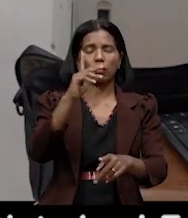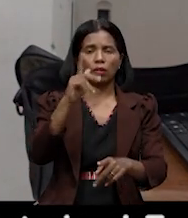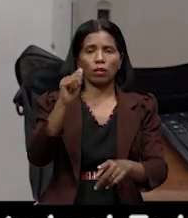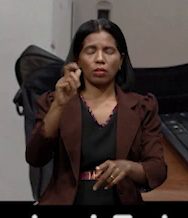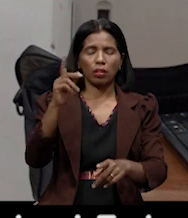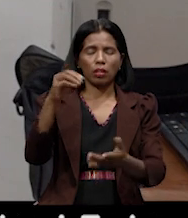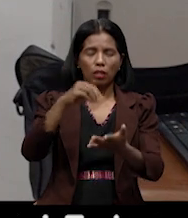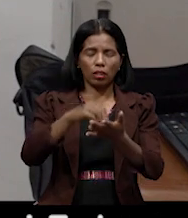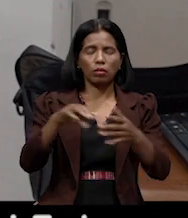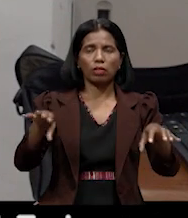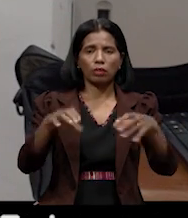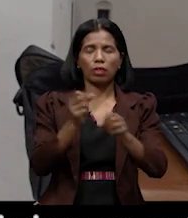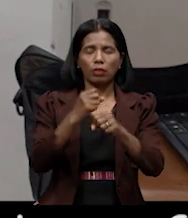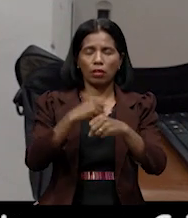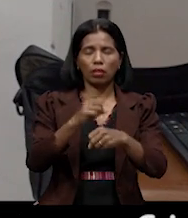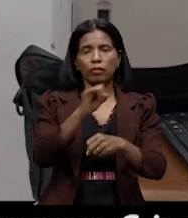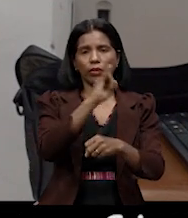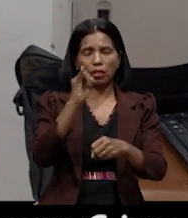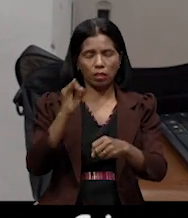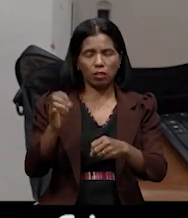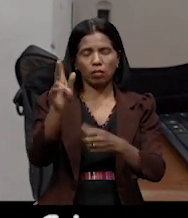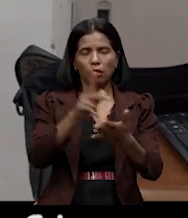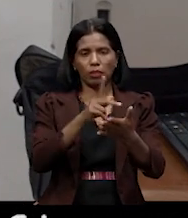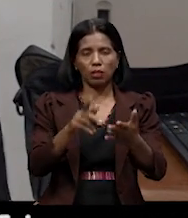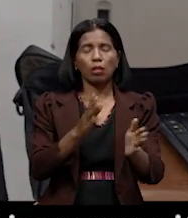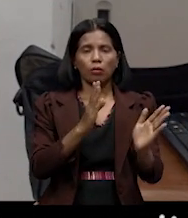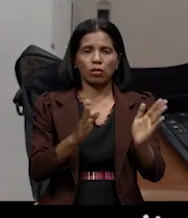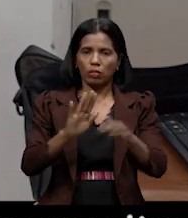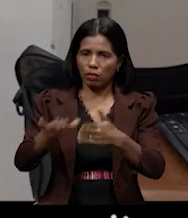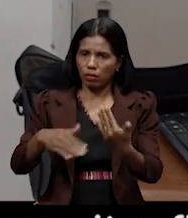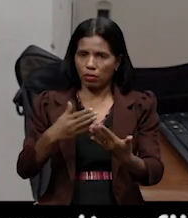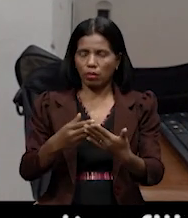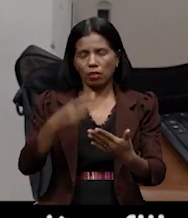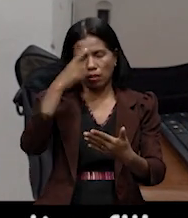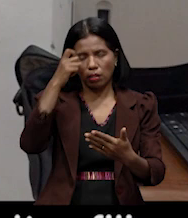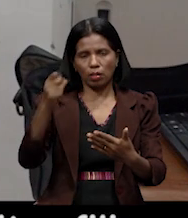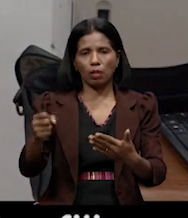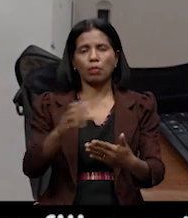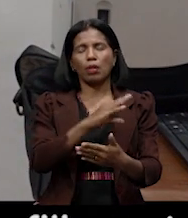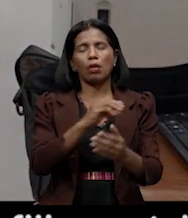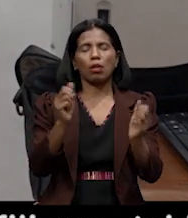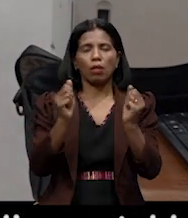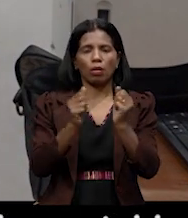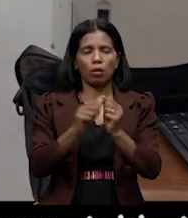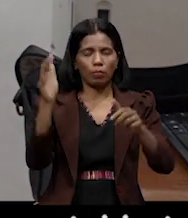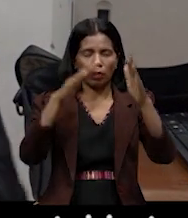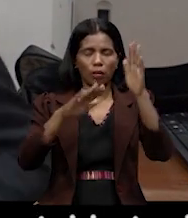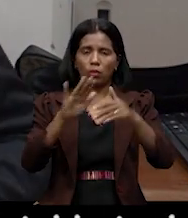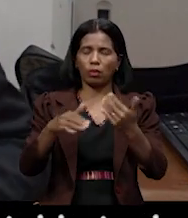função de investigação criminal. Então, o processo será nehoto, ambas as complicidades do problema será nehoto e